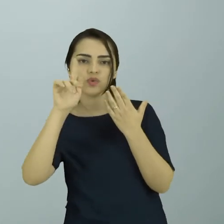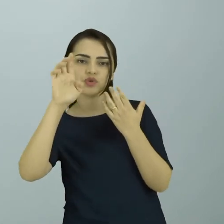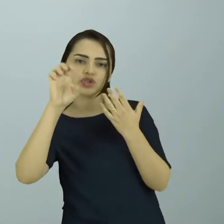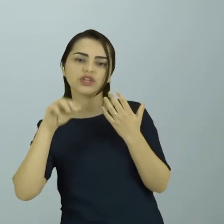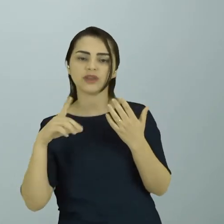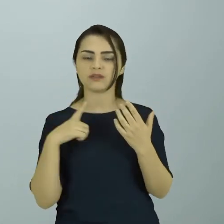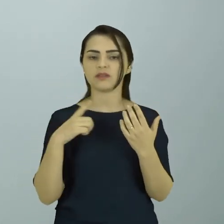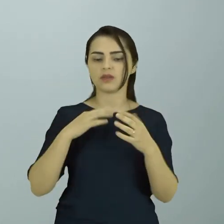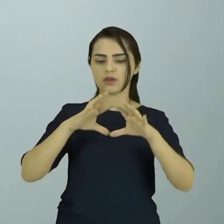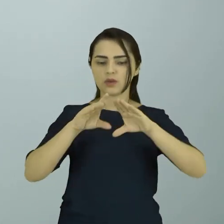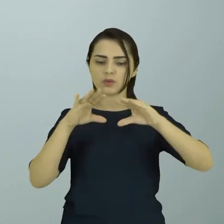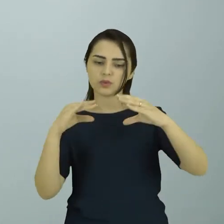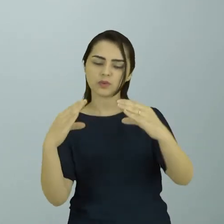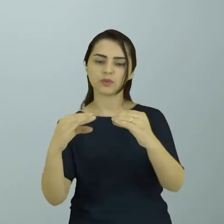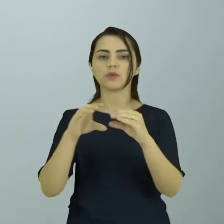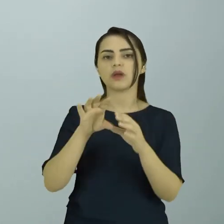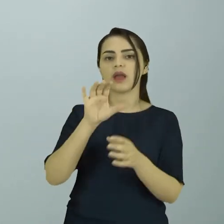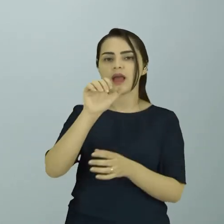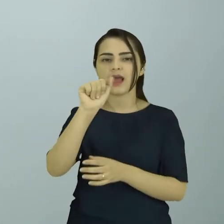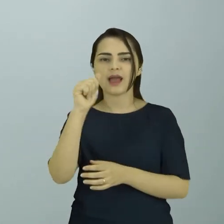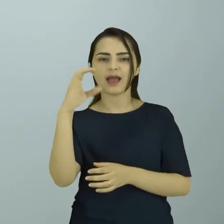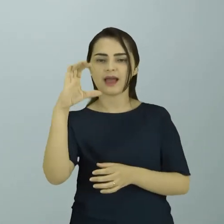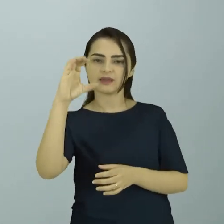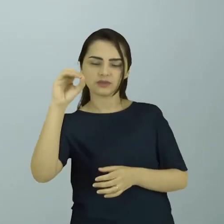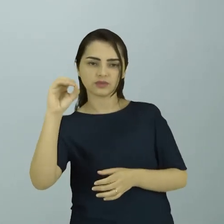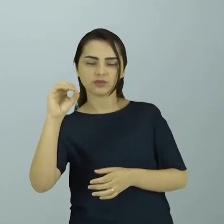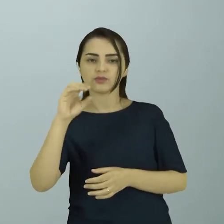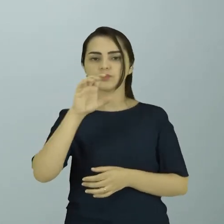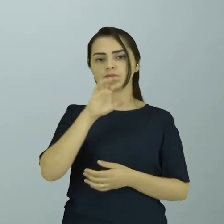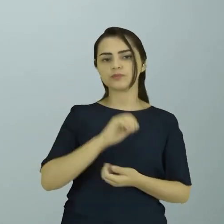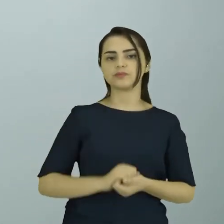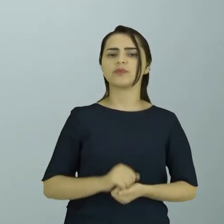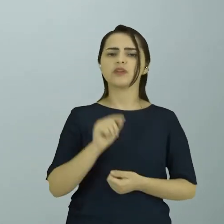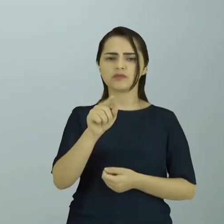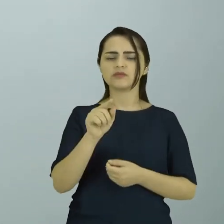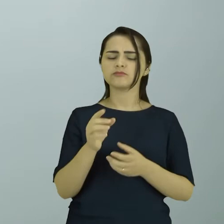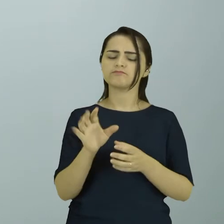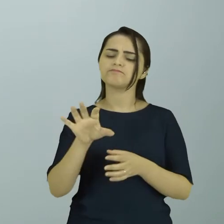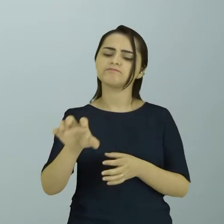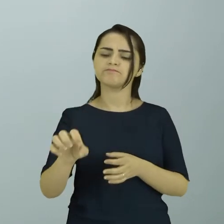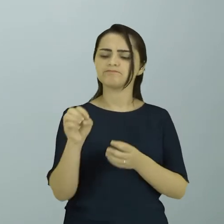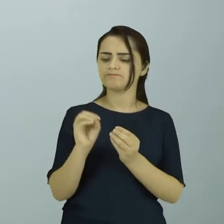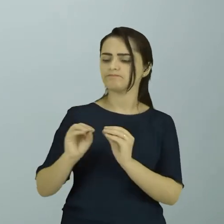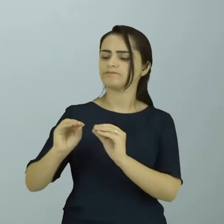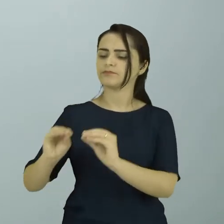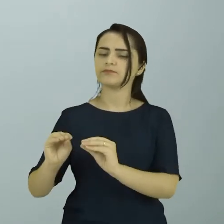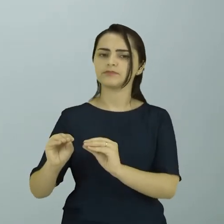de aço. Quando você deixa essa esponja